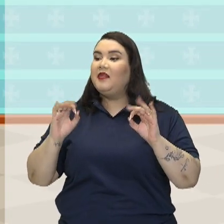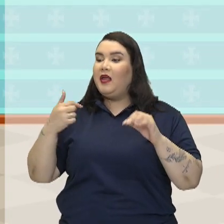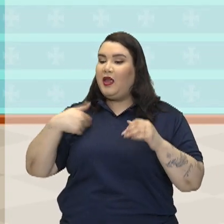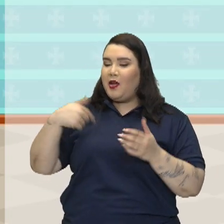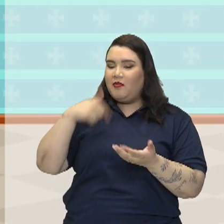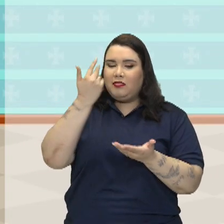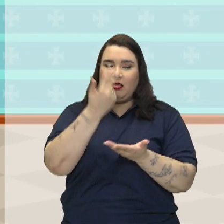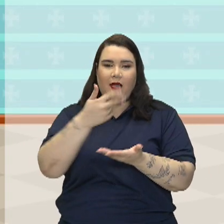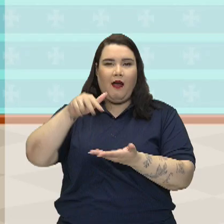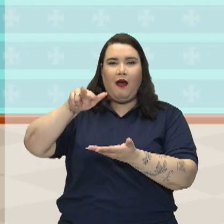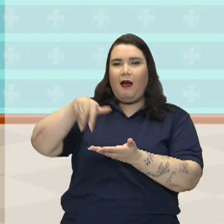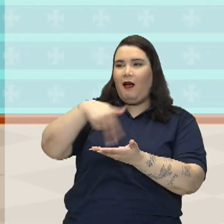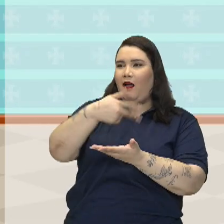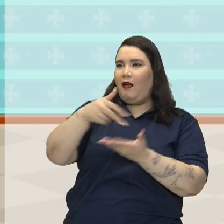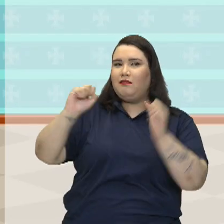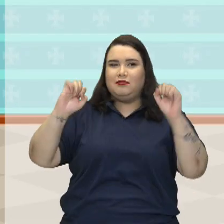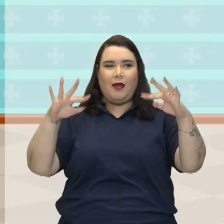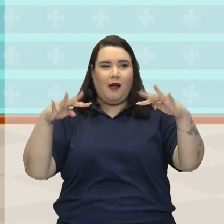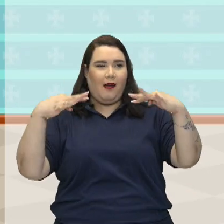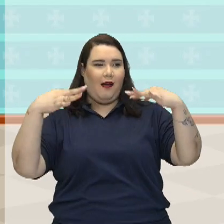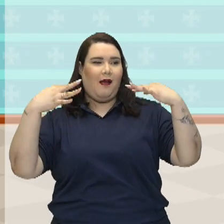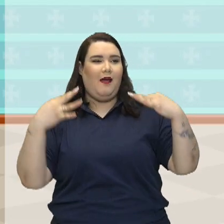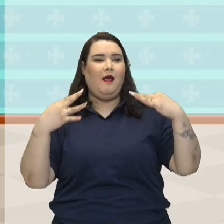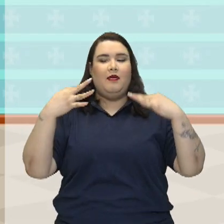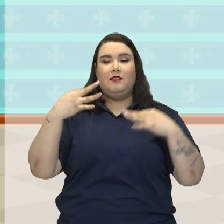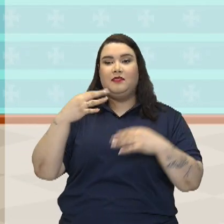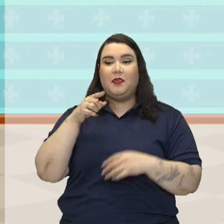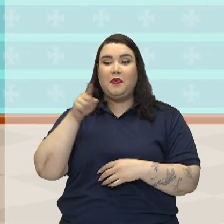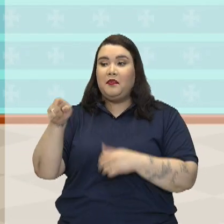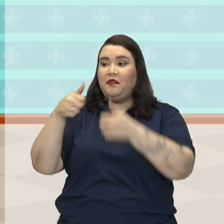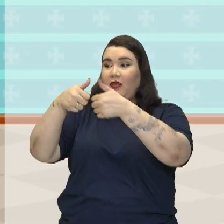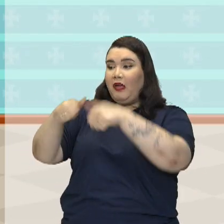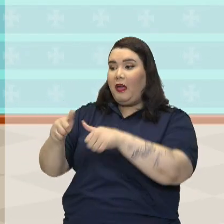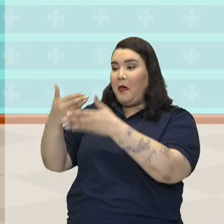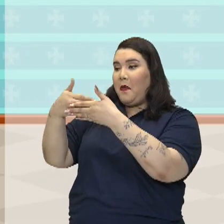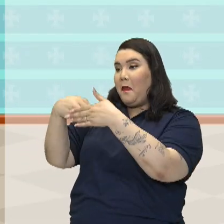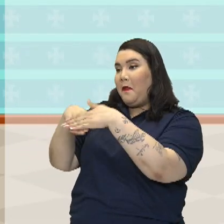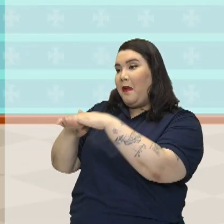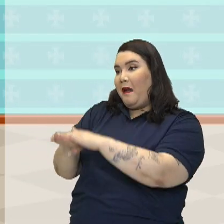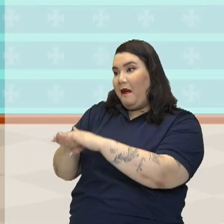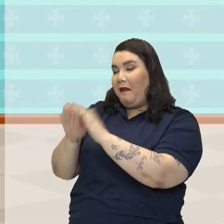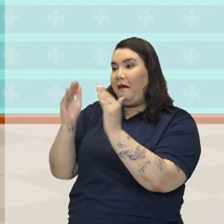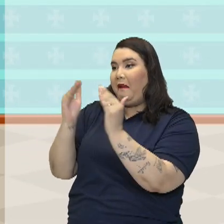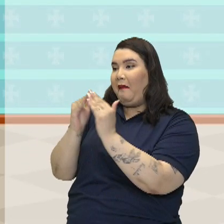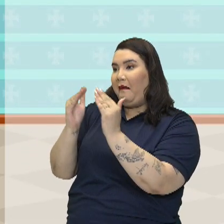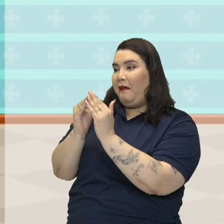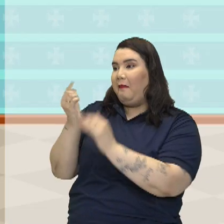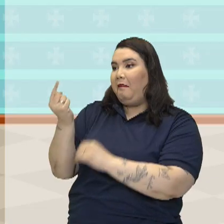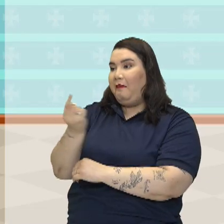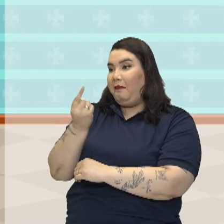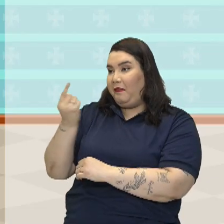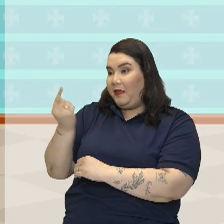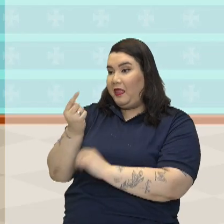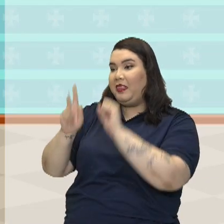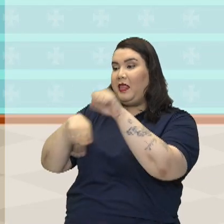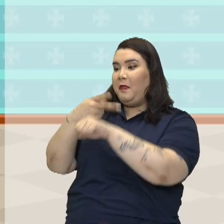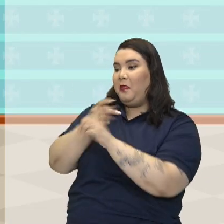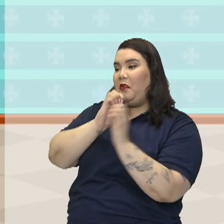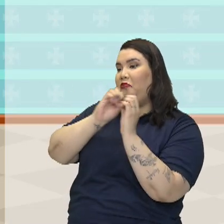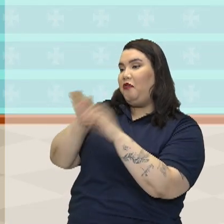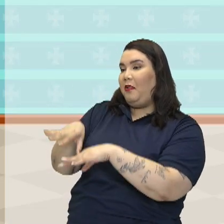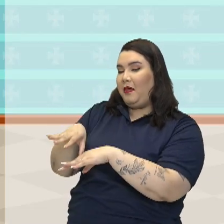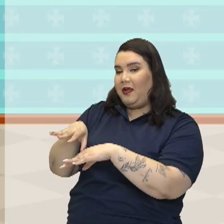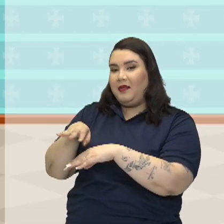dançar com ministros e diplomatas enquanto você volta para a caixinha da costureira antes de ir para o balaio das